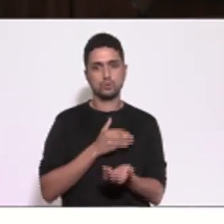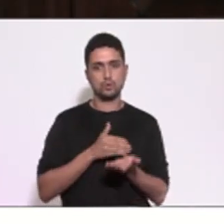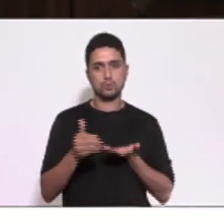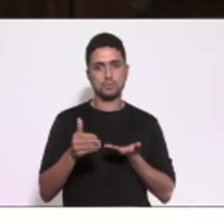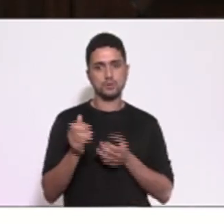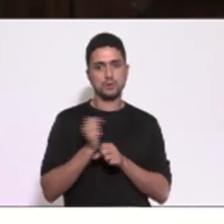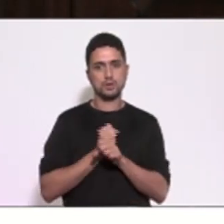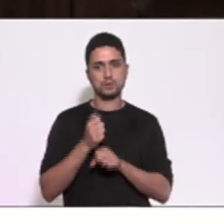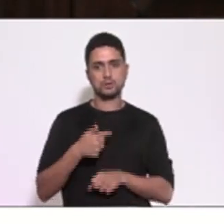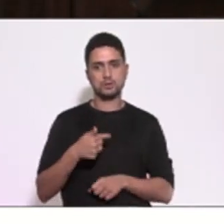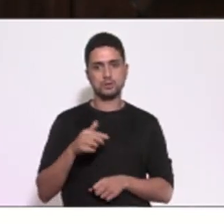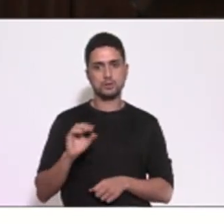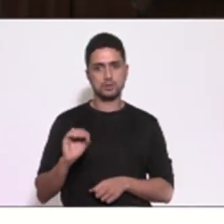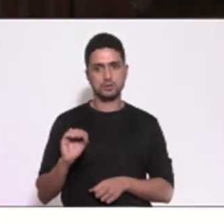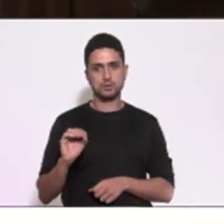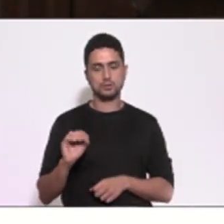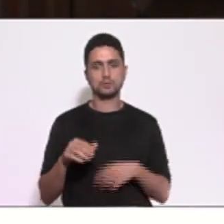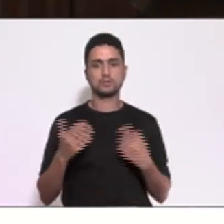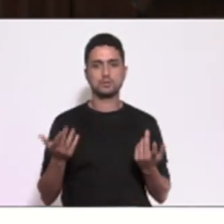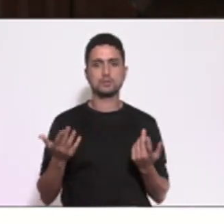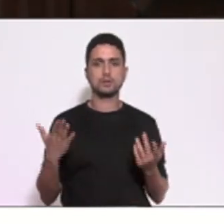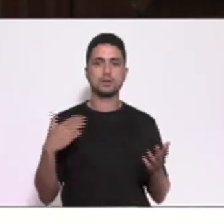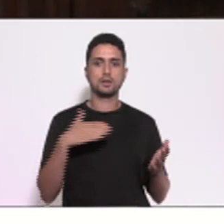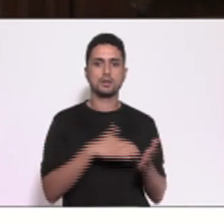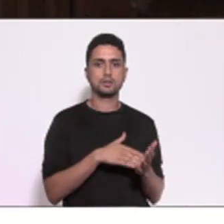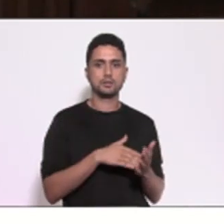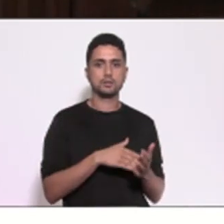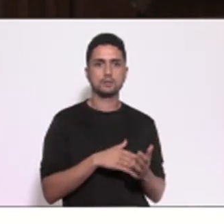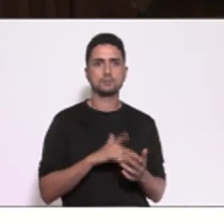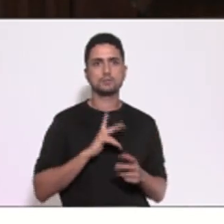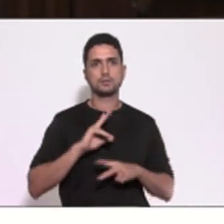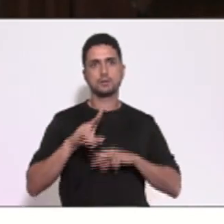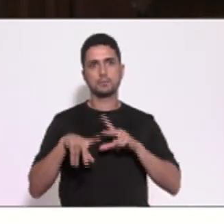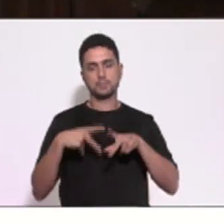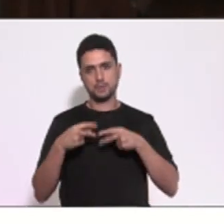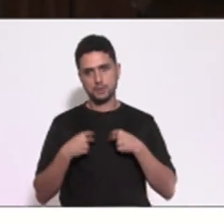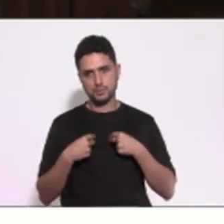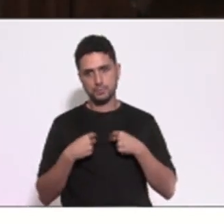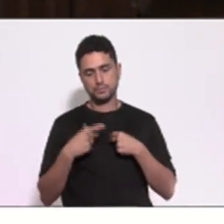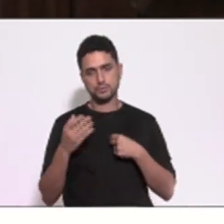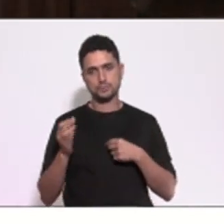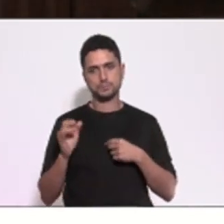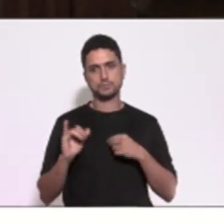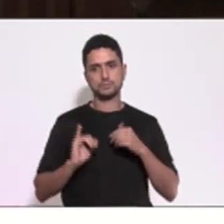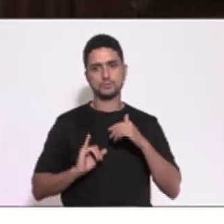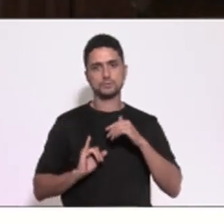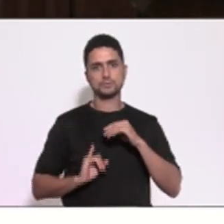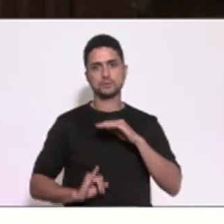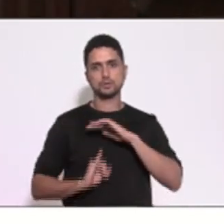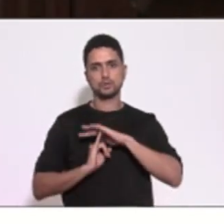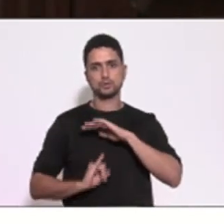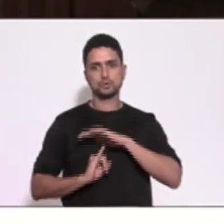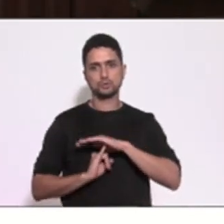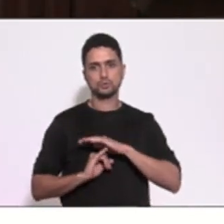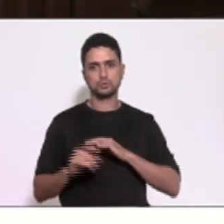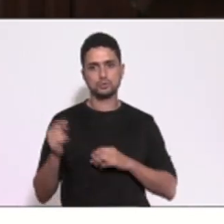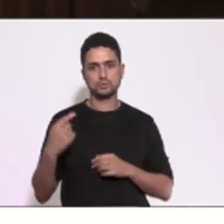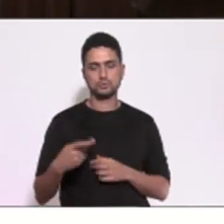anos 70 e foi premiado pelo Instituto de Arquitetos do